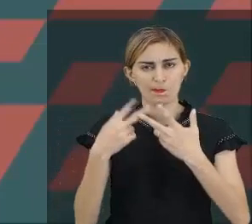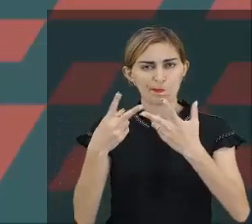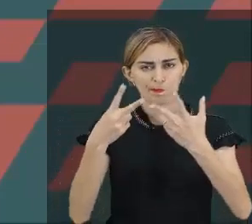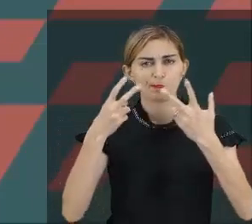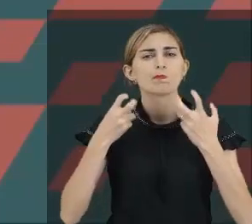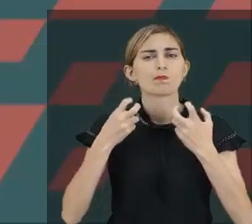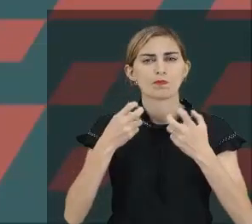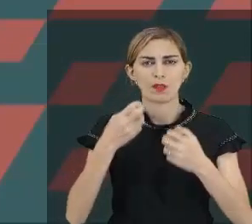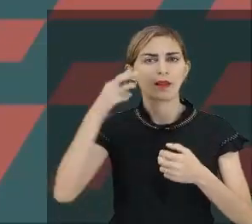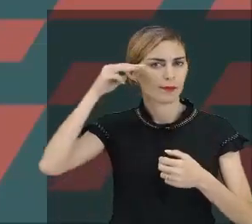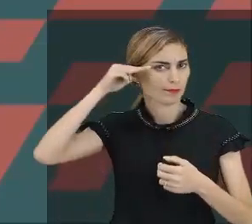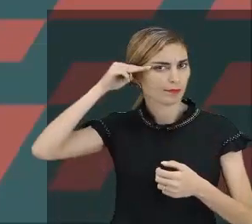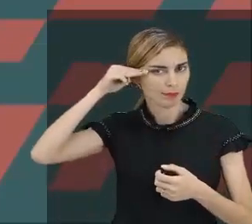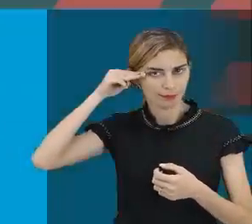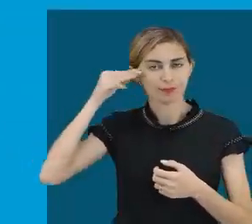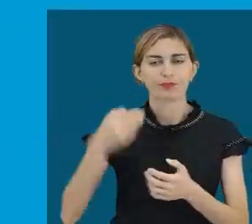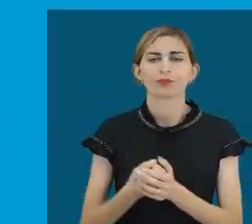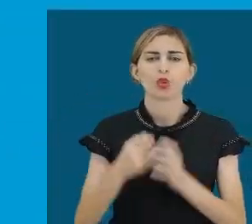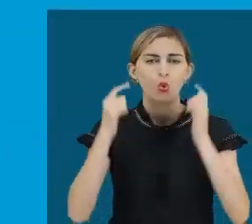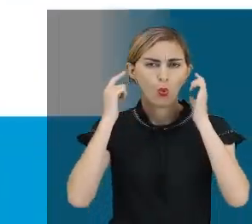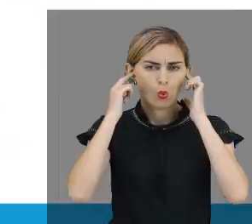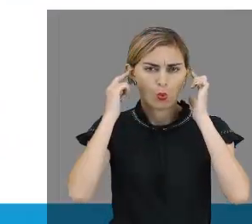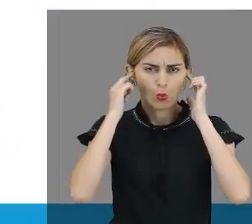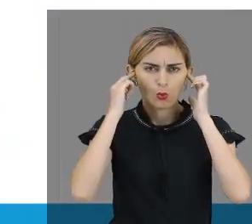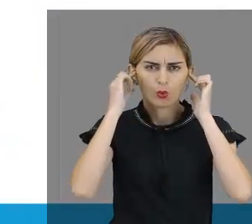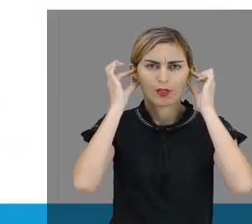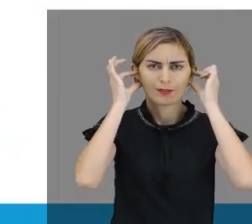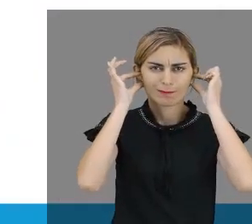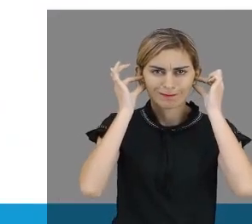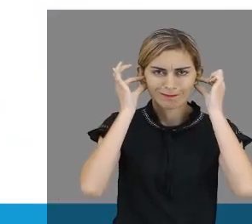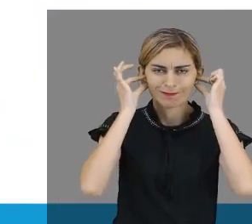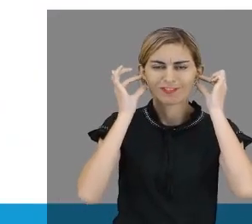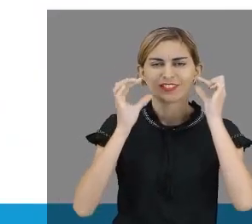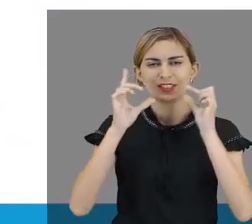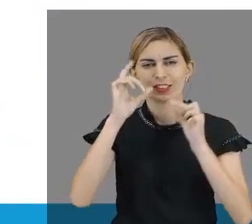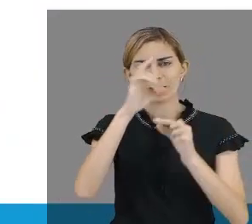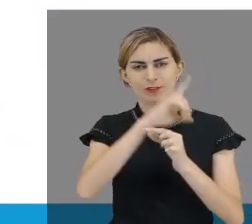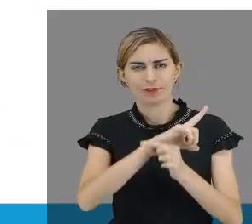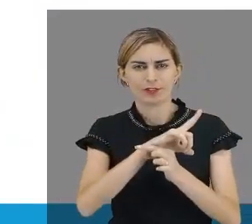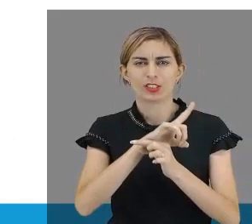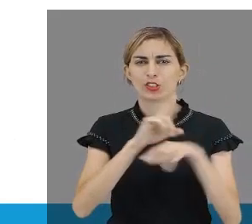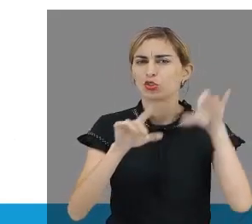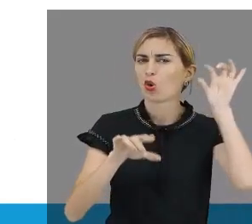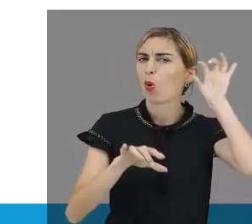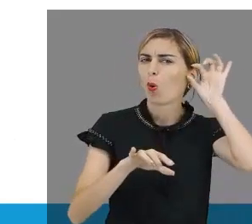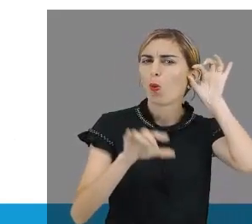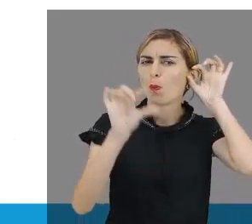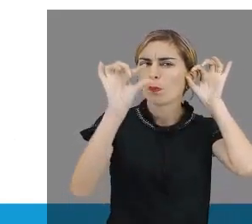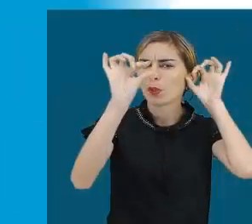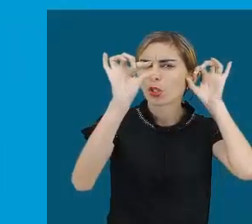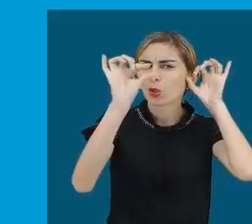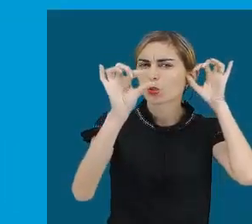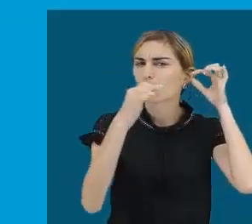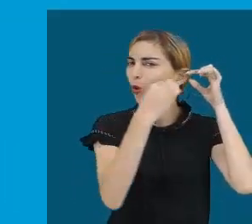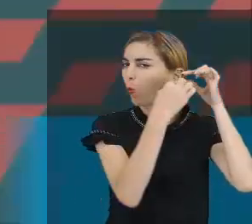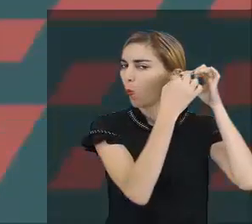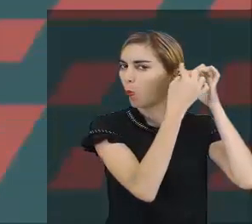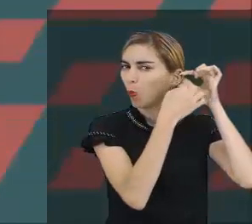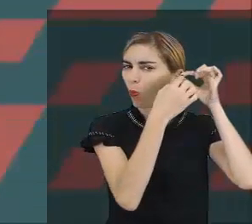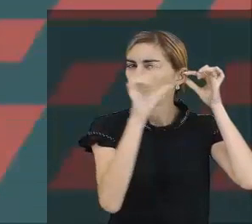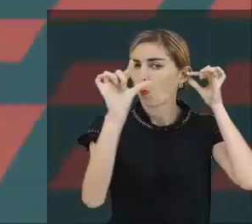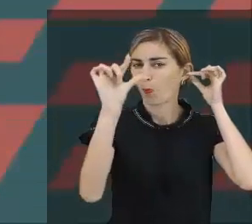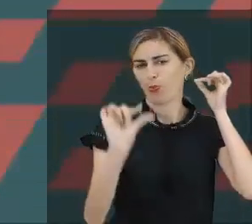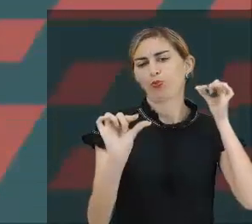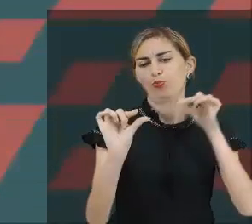da boca da criança com síndrome de Down. Orelhas de baixa implantação, pavilhão auricular pequeno, né?